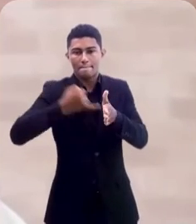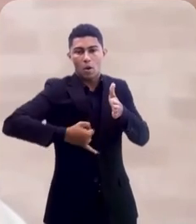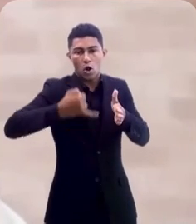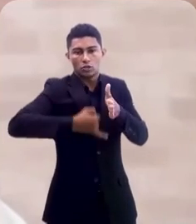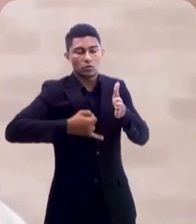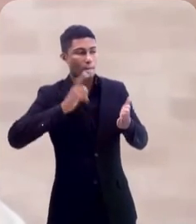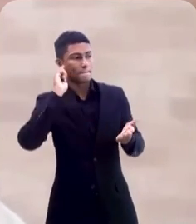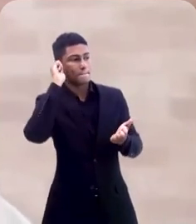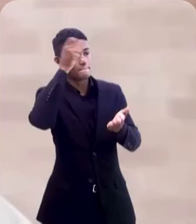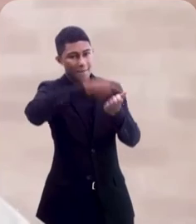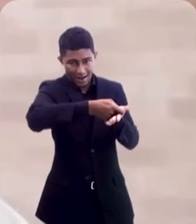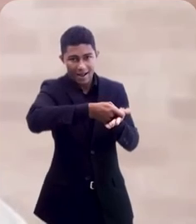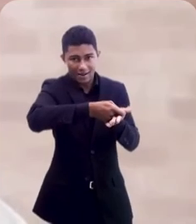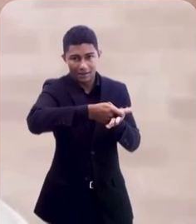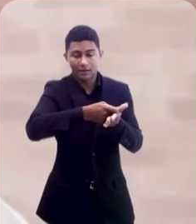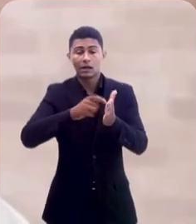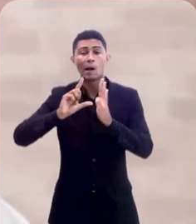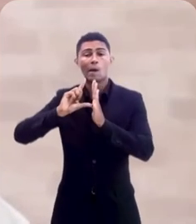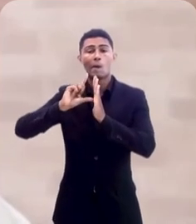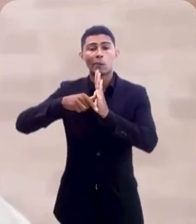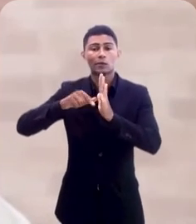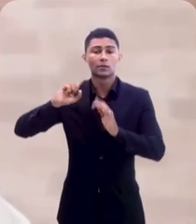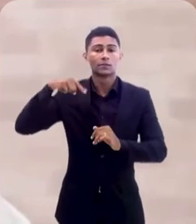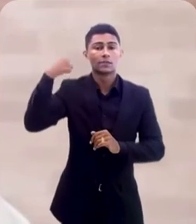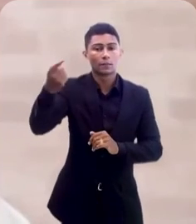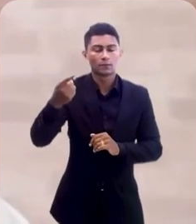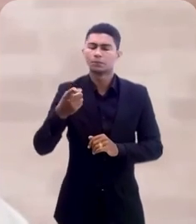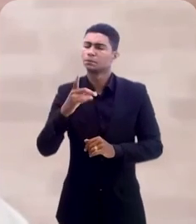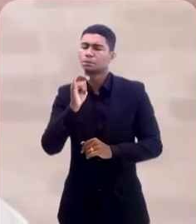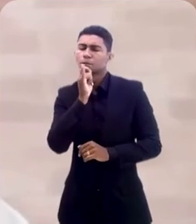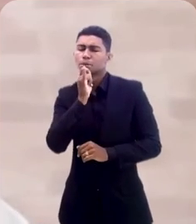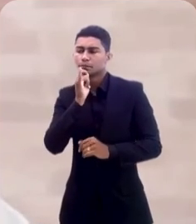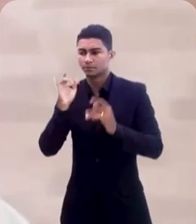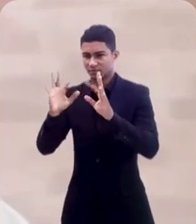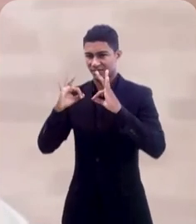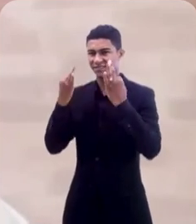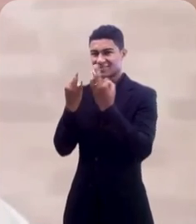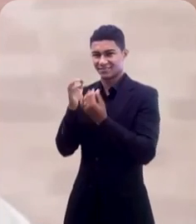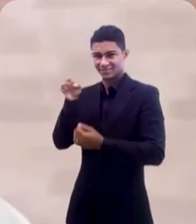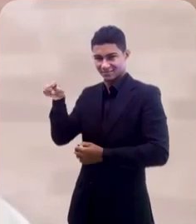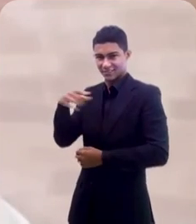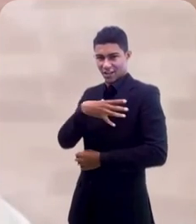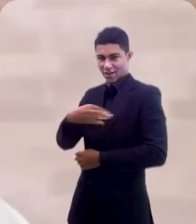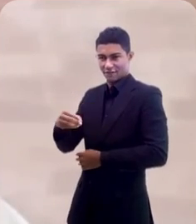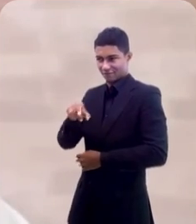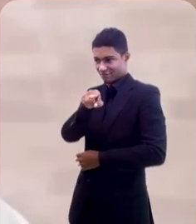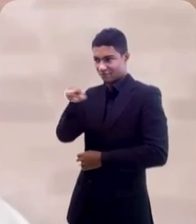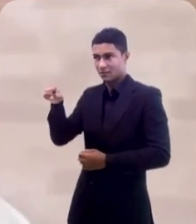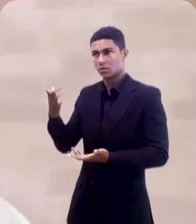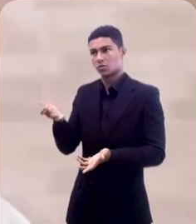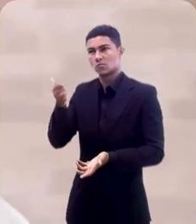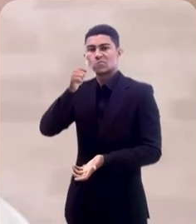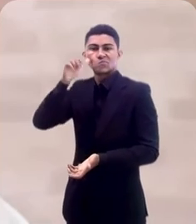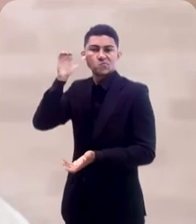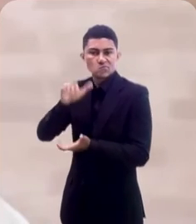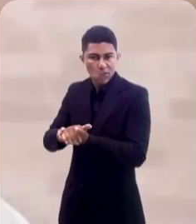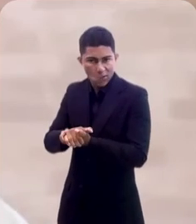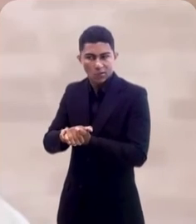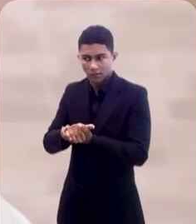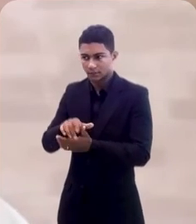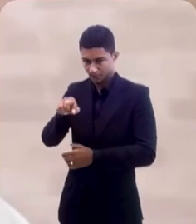desse imposto. Da seguinte forma, se a família, os filhos, principalmente a